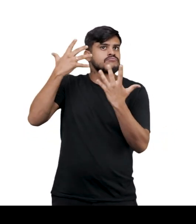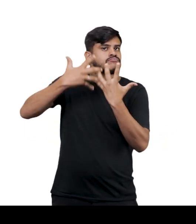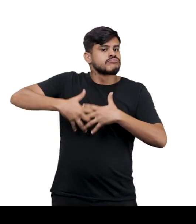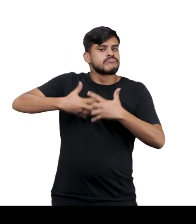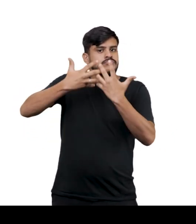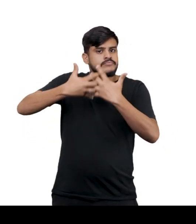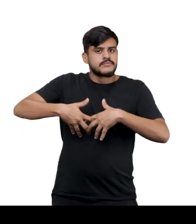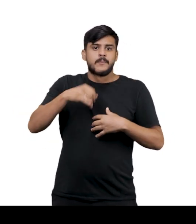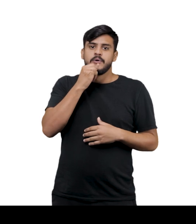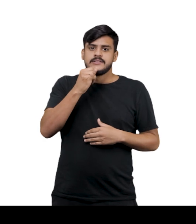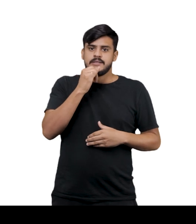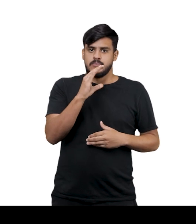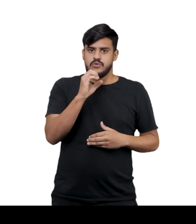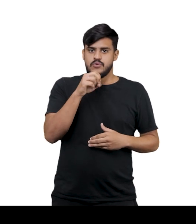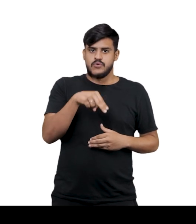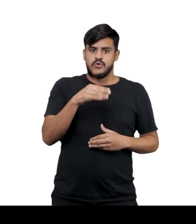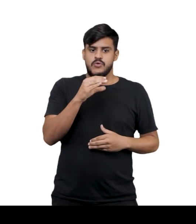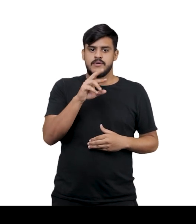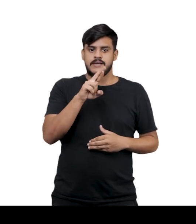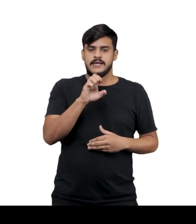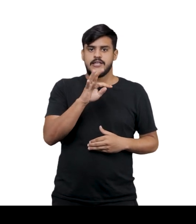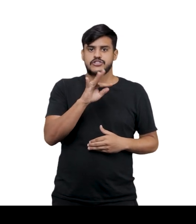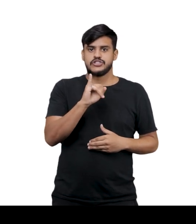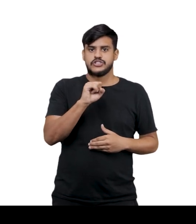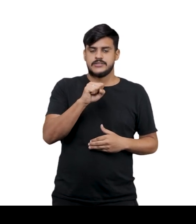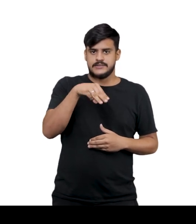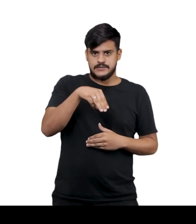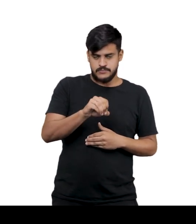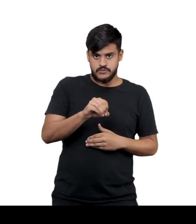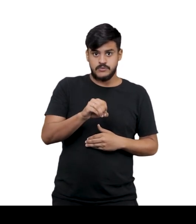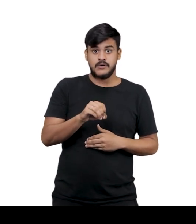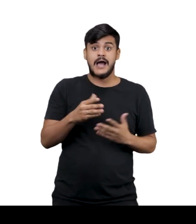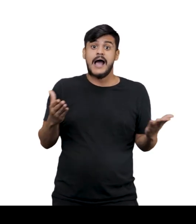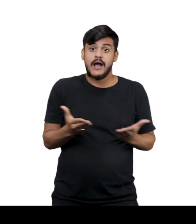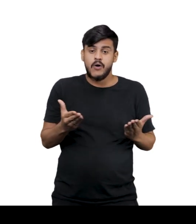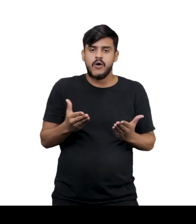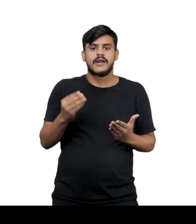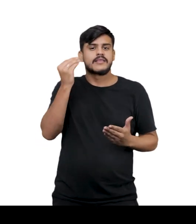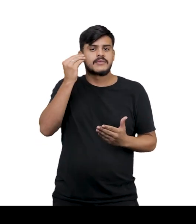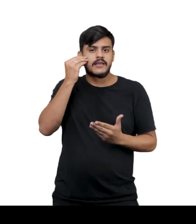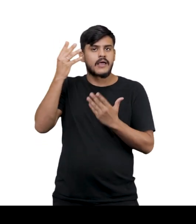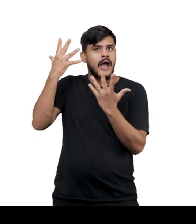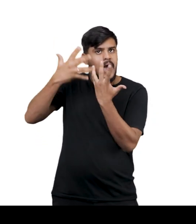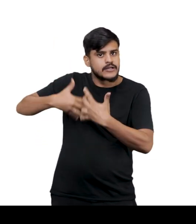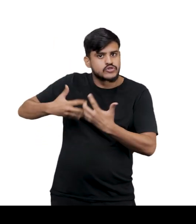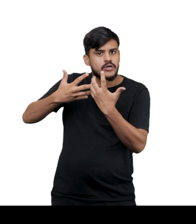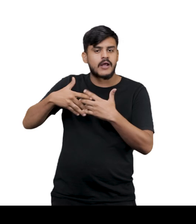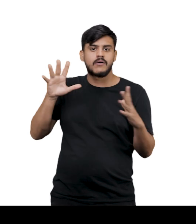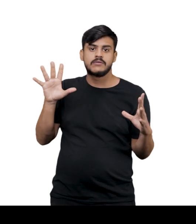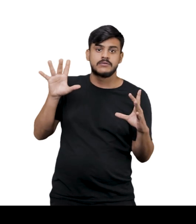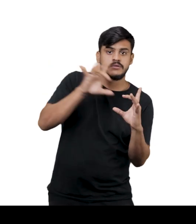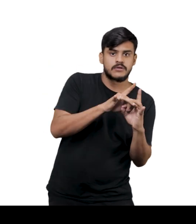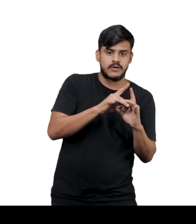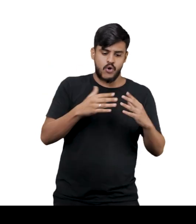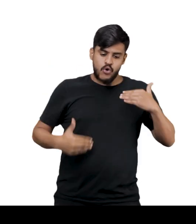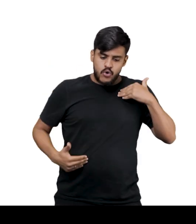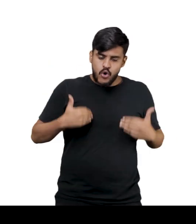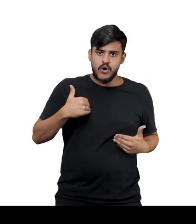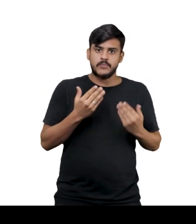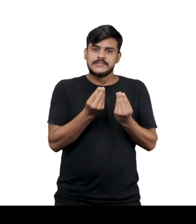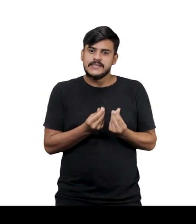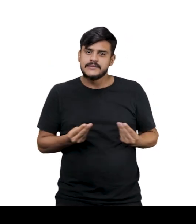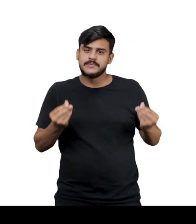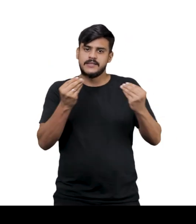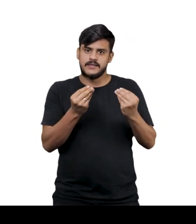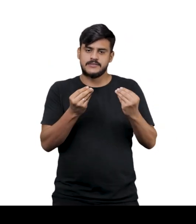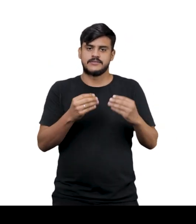tentativa de racionalização, como no concretismo, o neoconcretismo buscou aliar essa vertente com a experiência